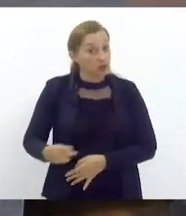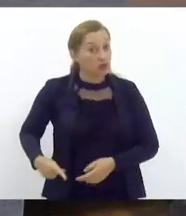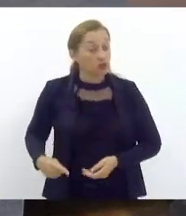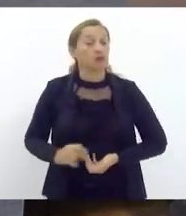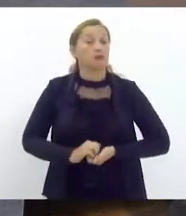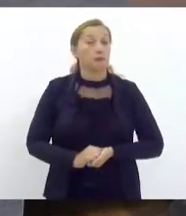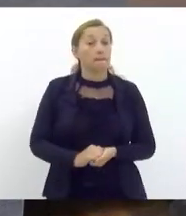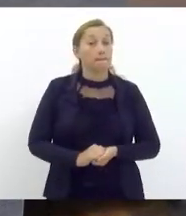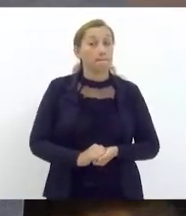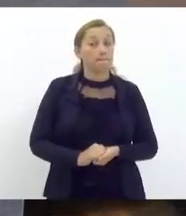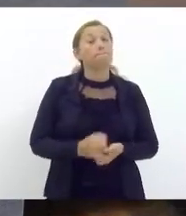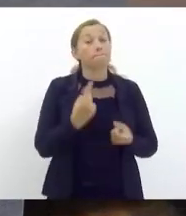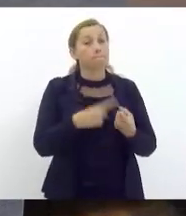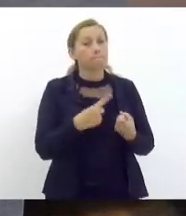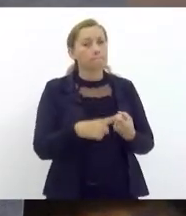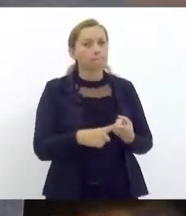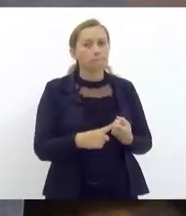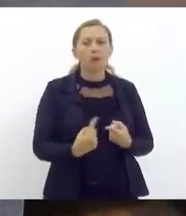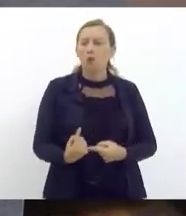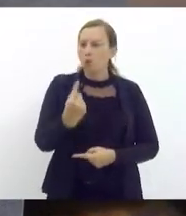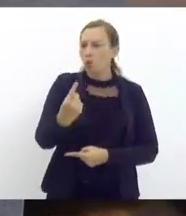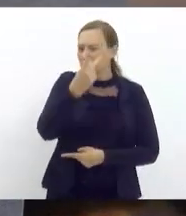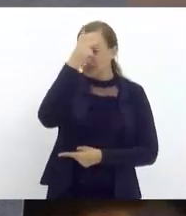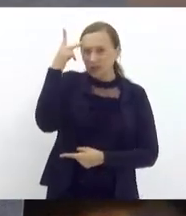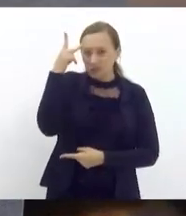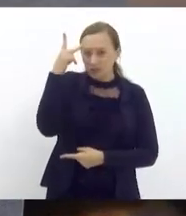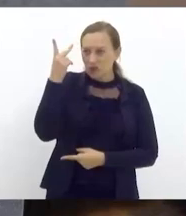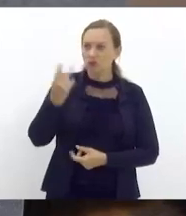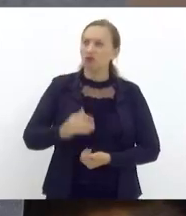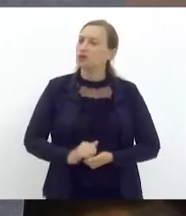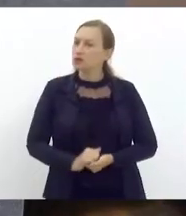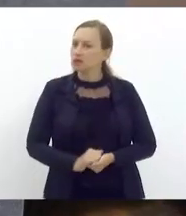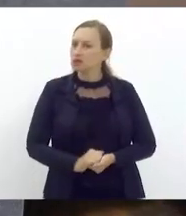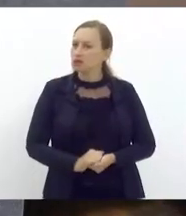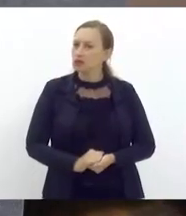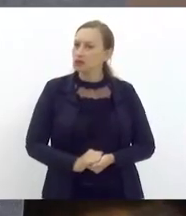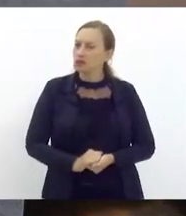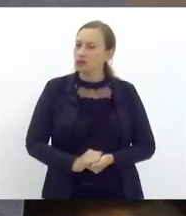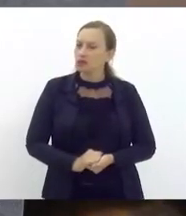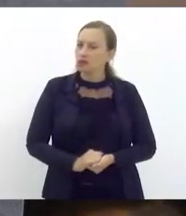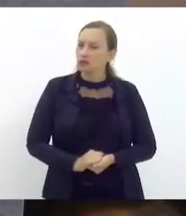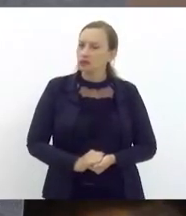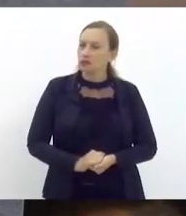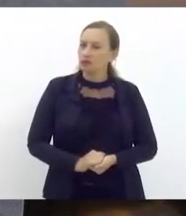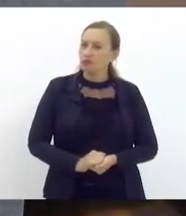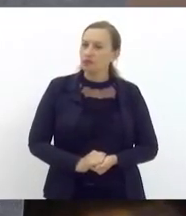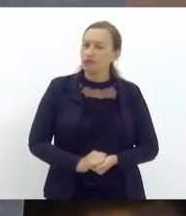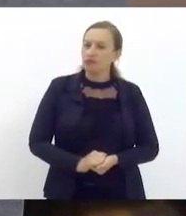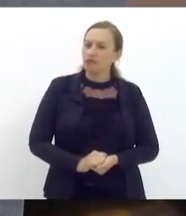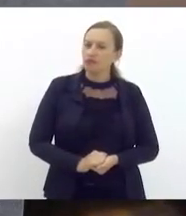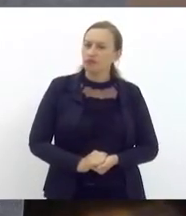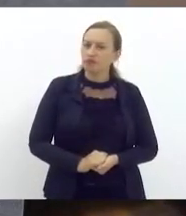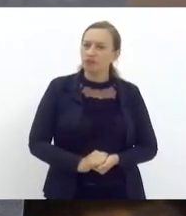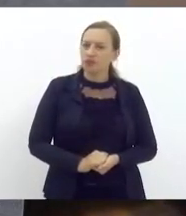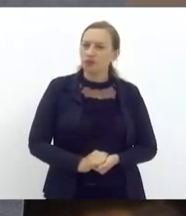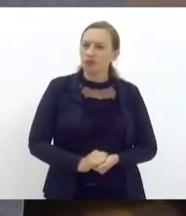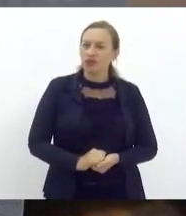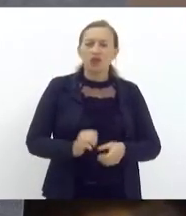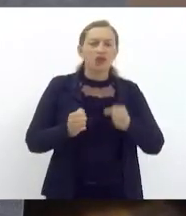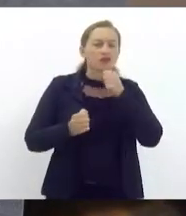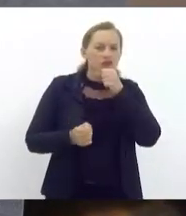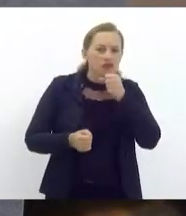porque uma dessas pessoas que inclusive tocava com